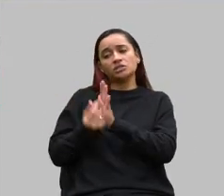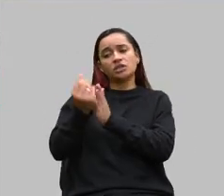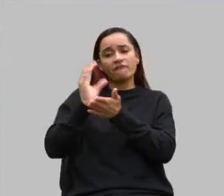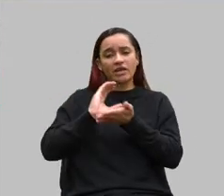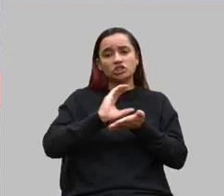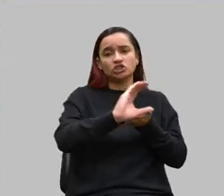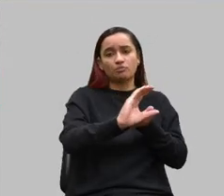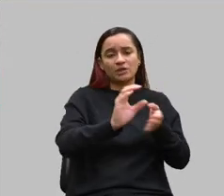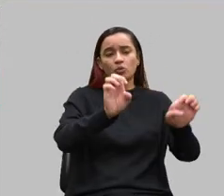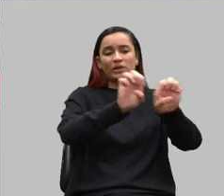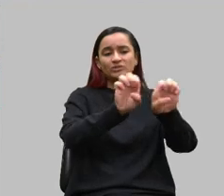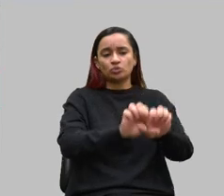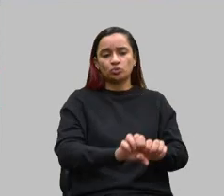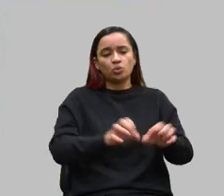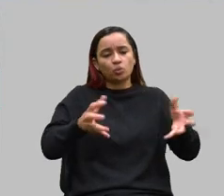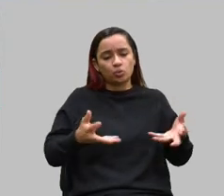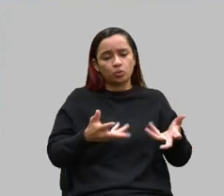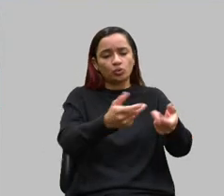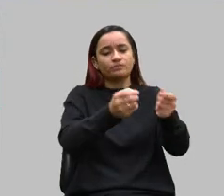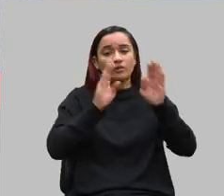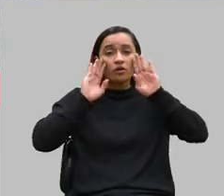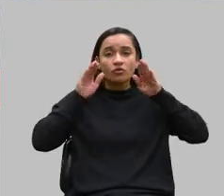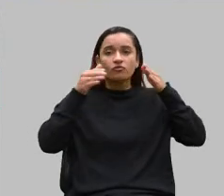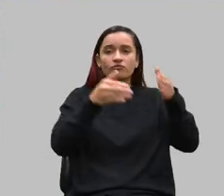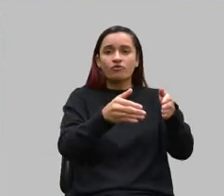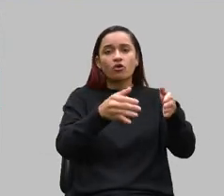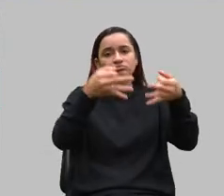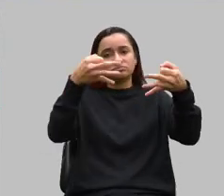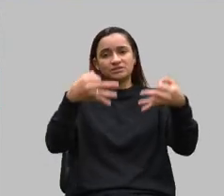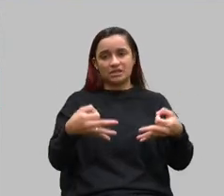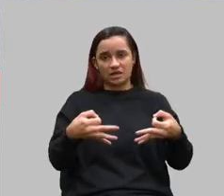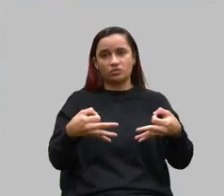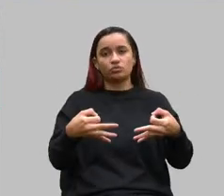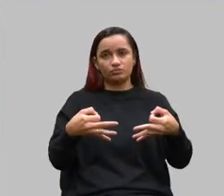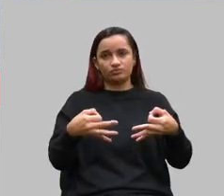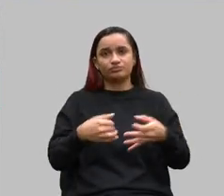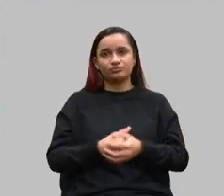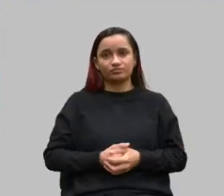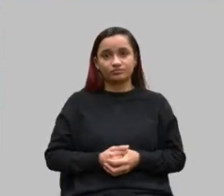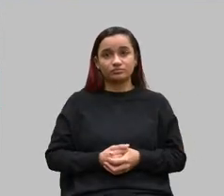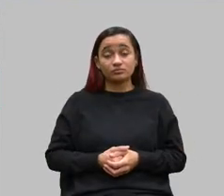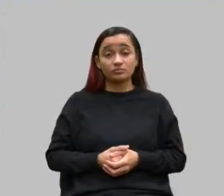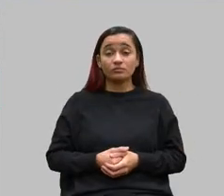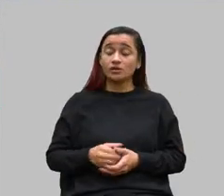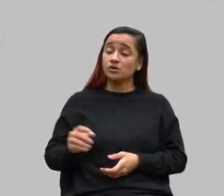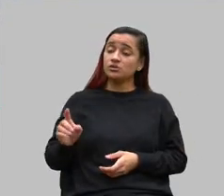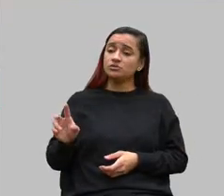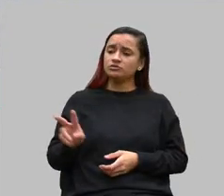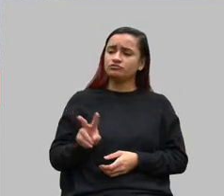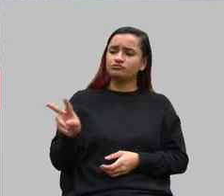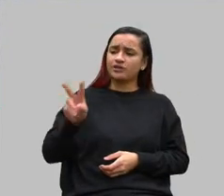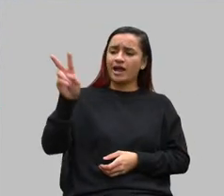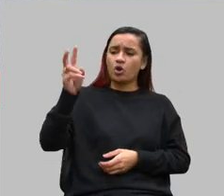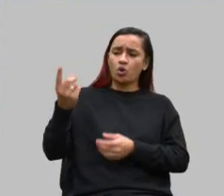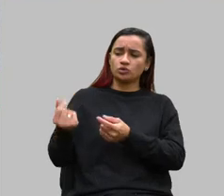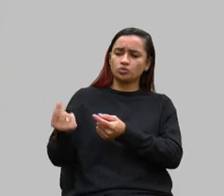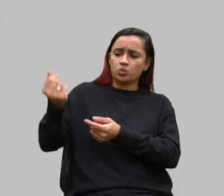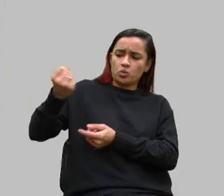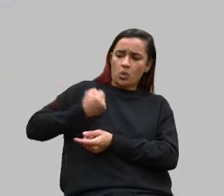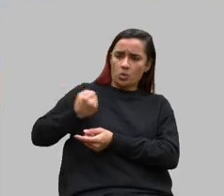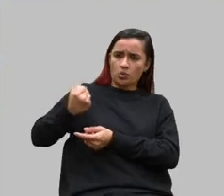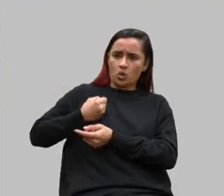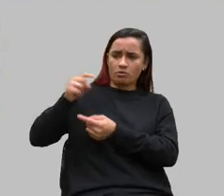infraestrutura sejam direcionados adequadamente os valores que são acordados nessas